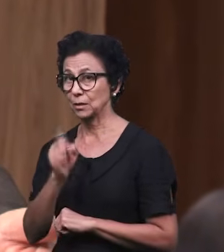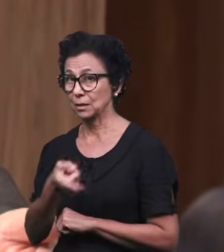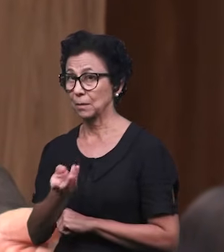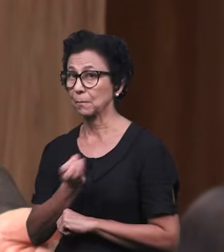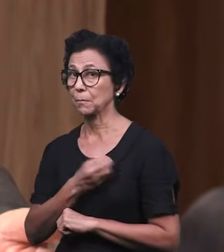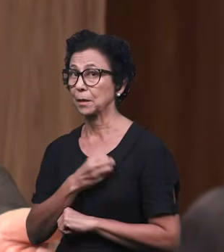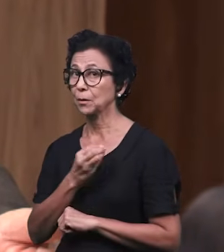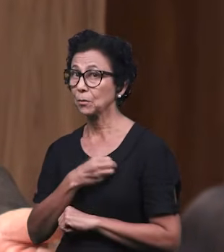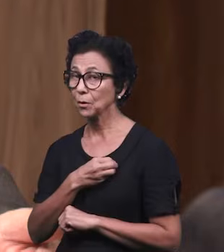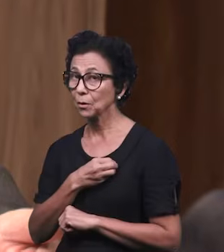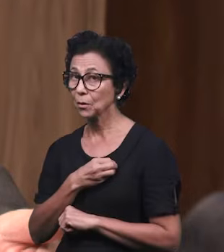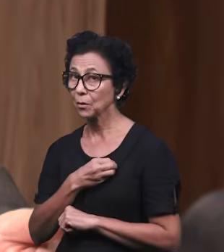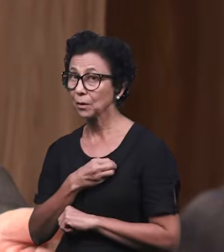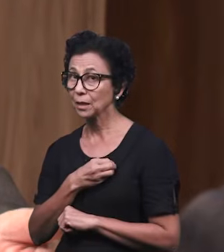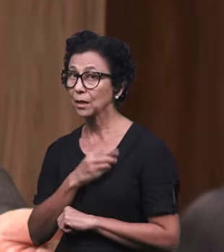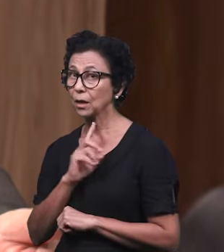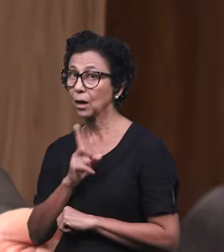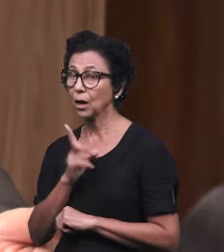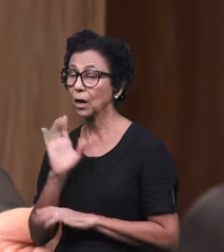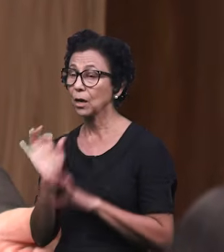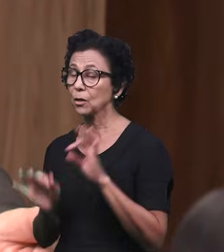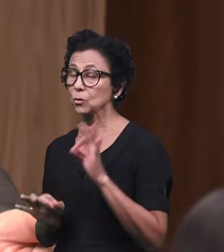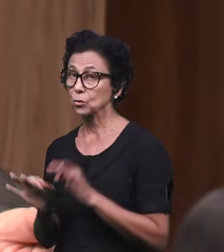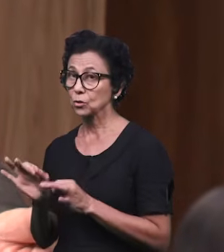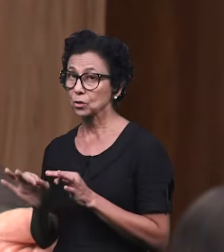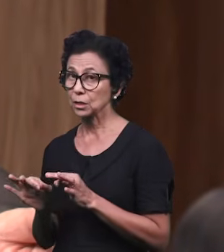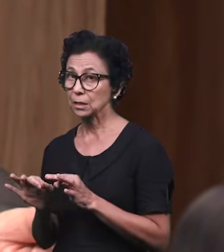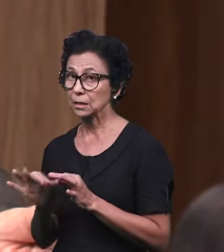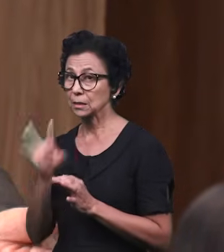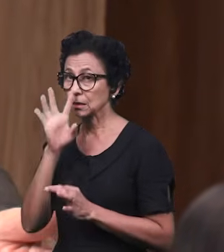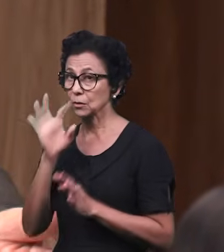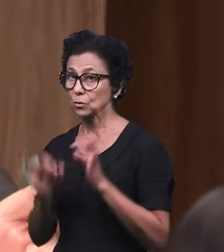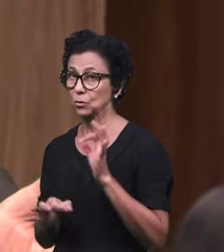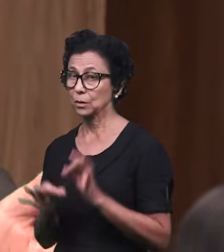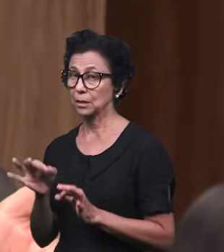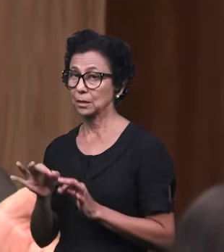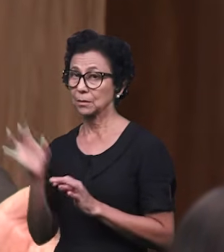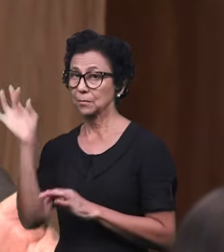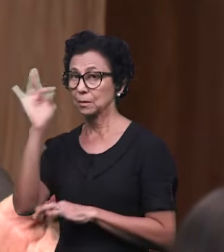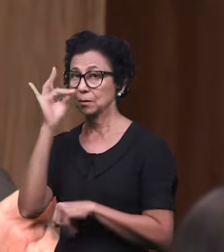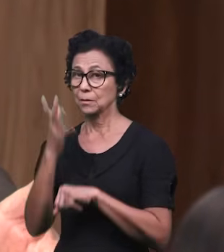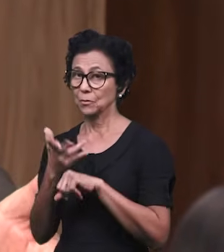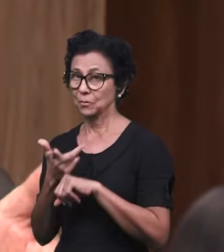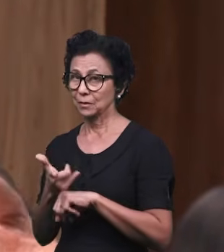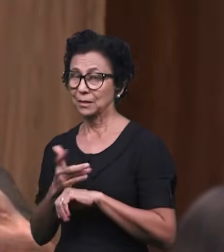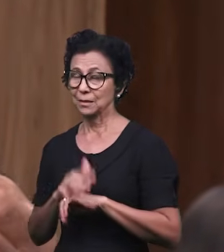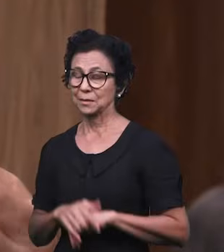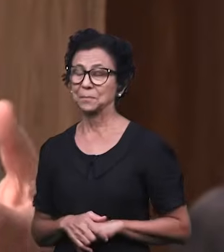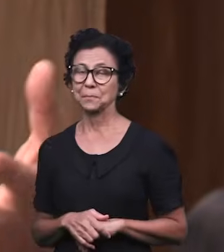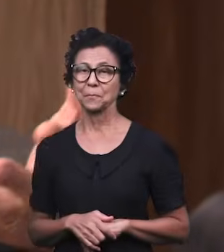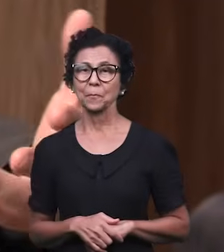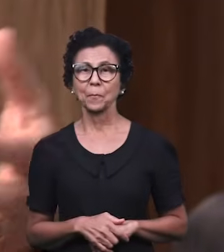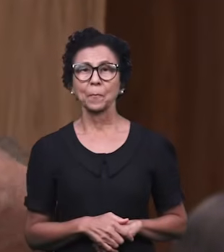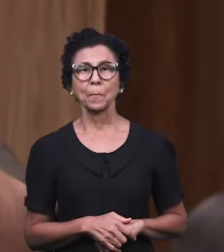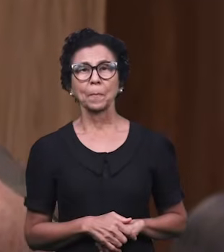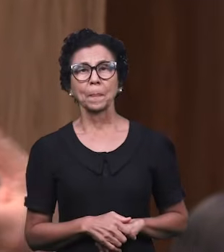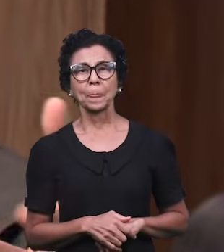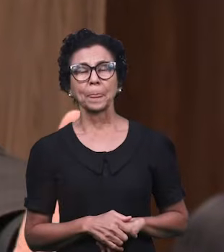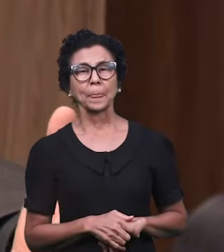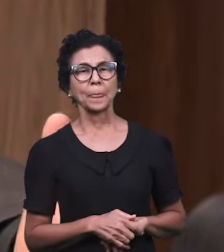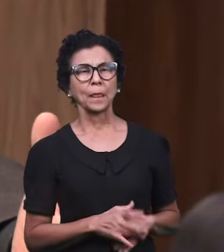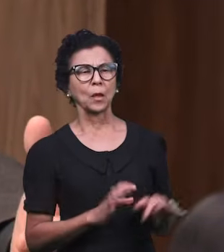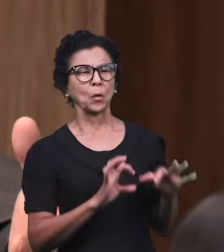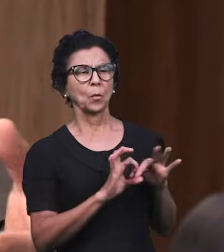justiça e do juízo através da operação do Espírito Santo. A comunhão no cristianismo é